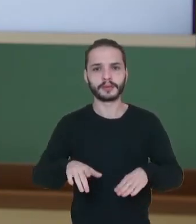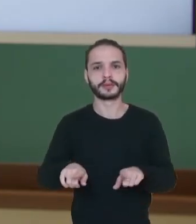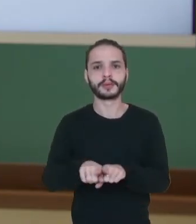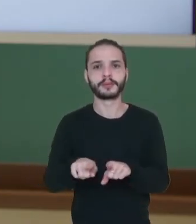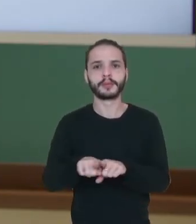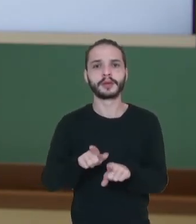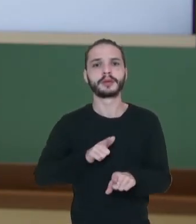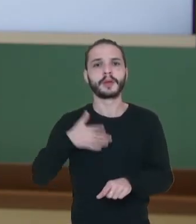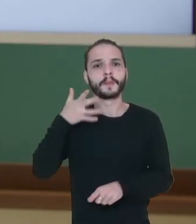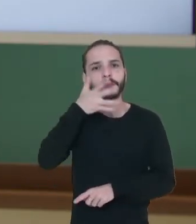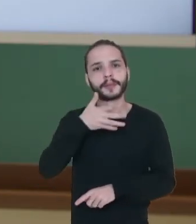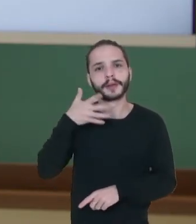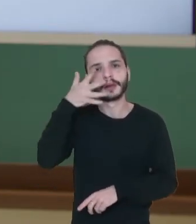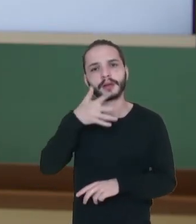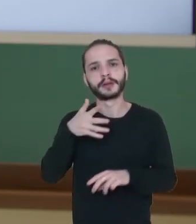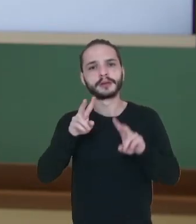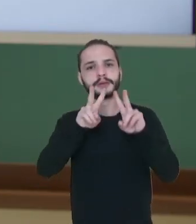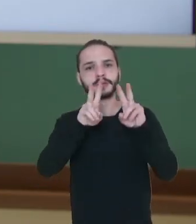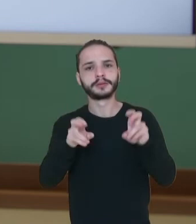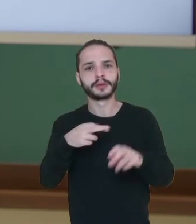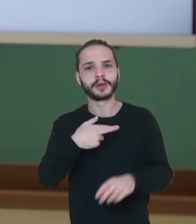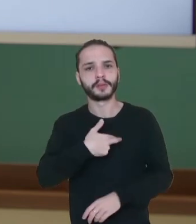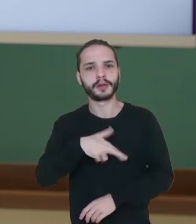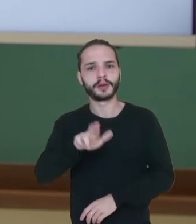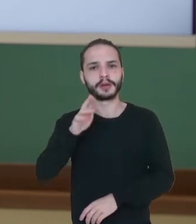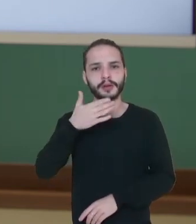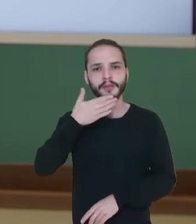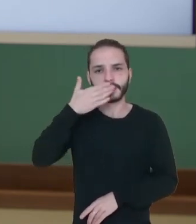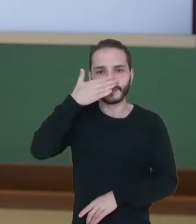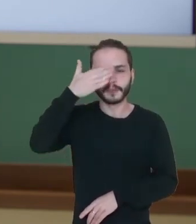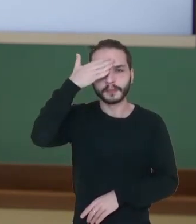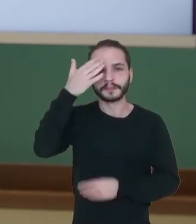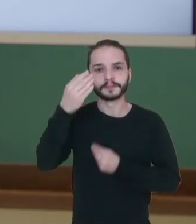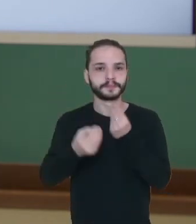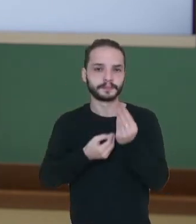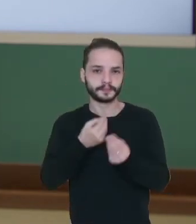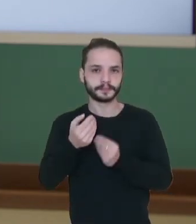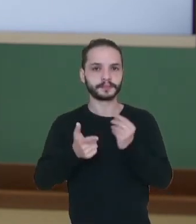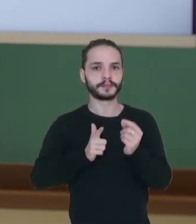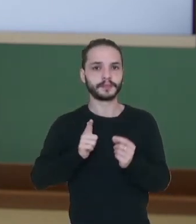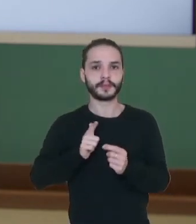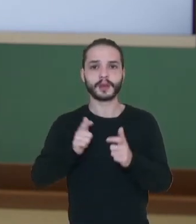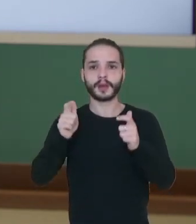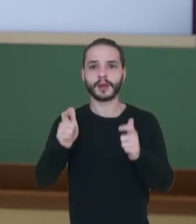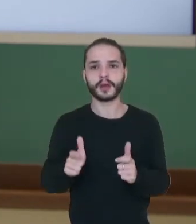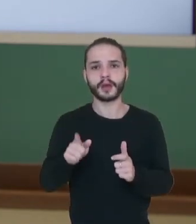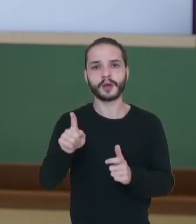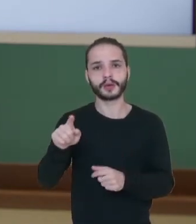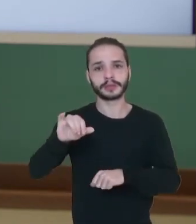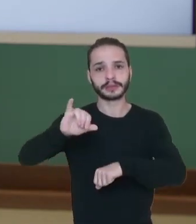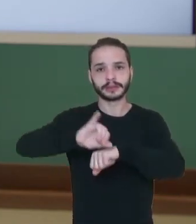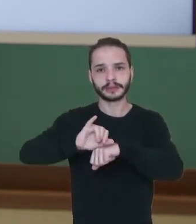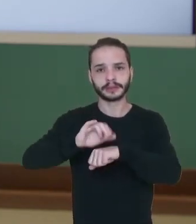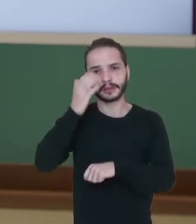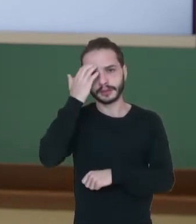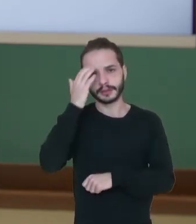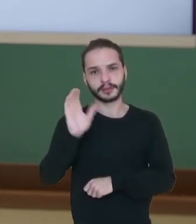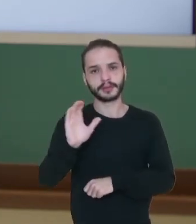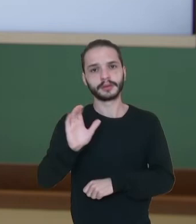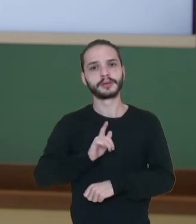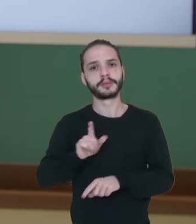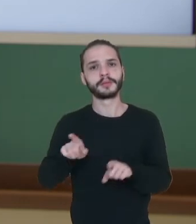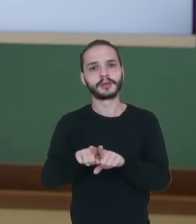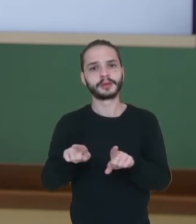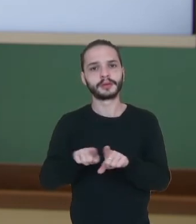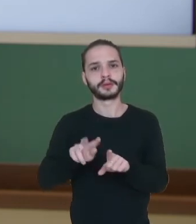o islamismo, sobre a religião muçulmana, que é um dos lugares sagrados que está no Largo da Ordem, onde também tem um templo Hare Krishna,